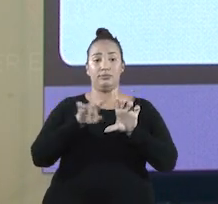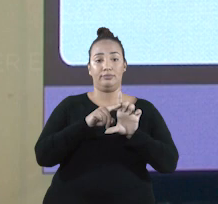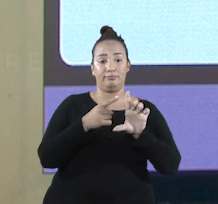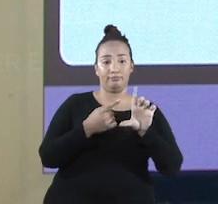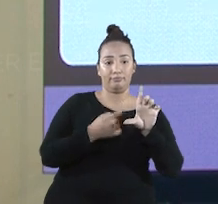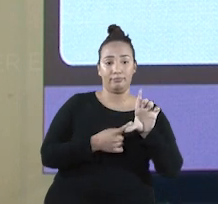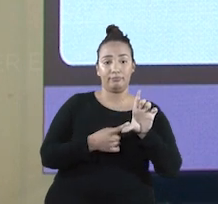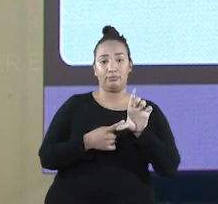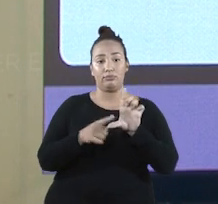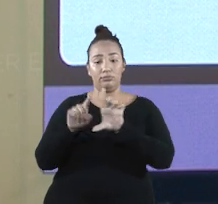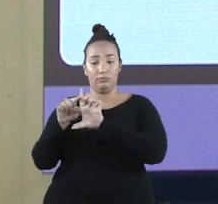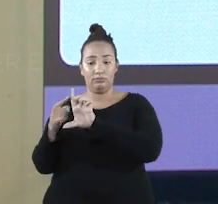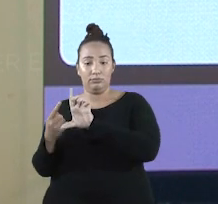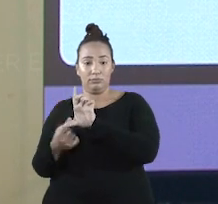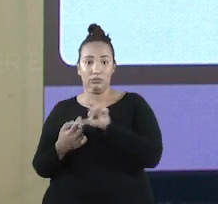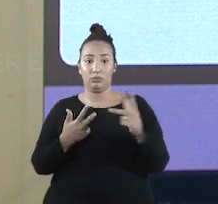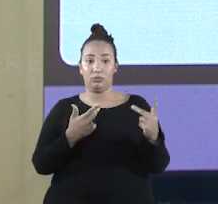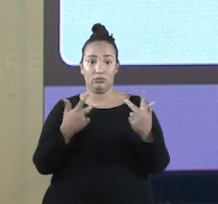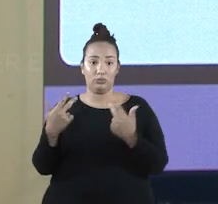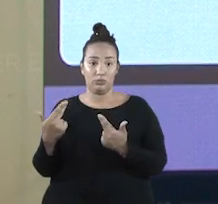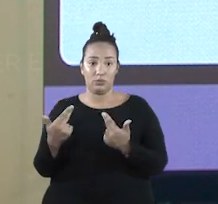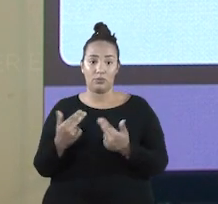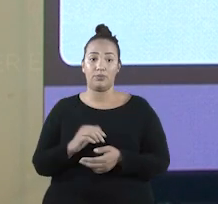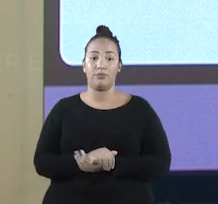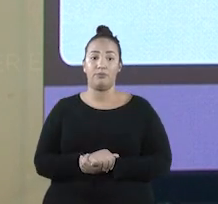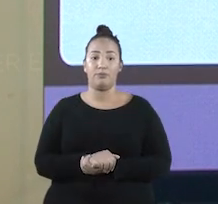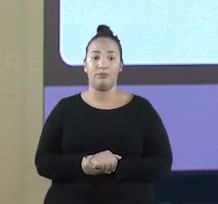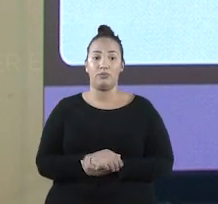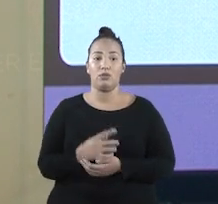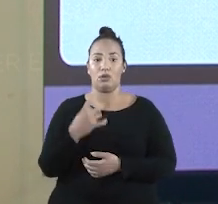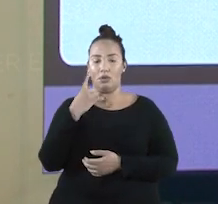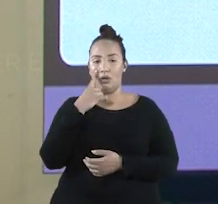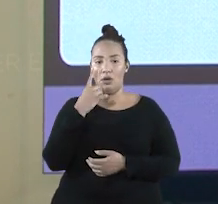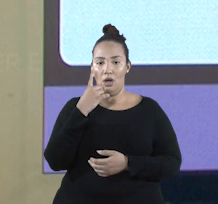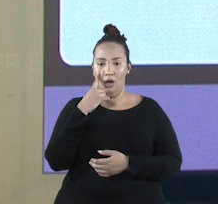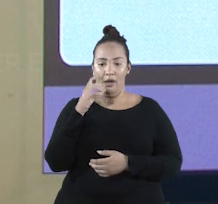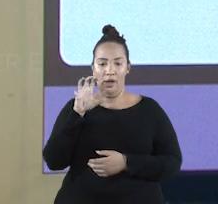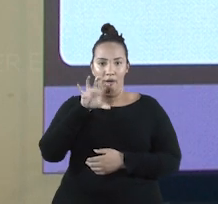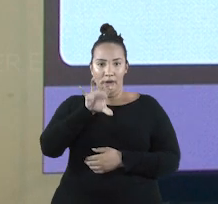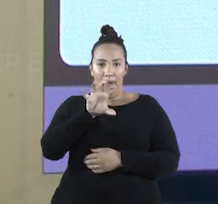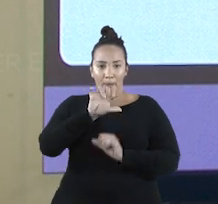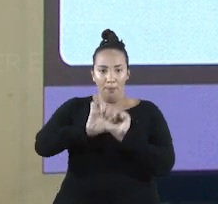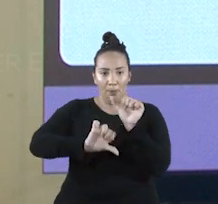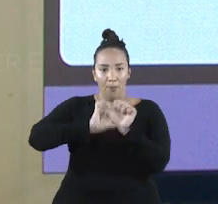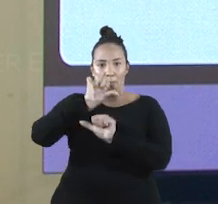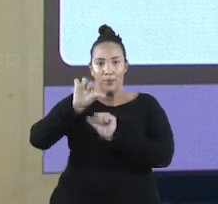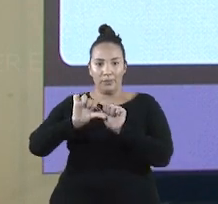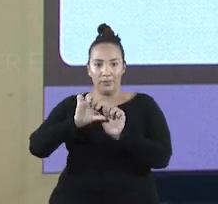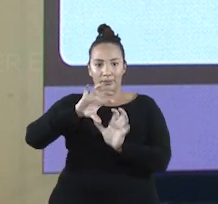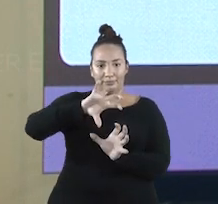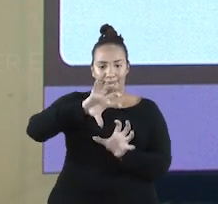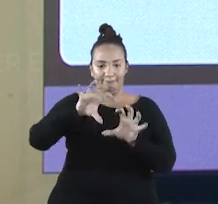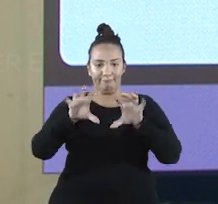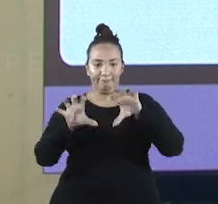os ângulos congruentes na mesma posição. Então, eu mudei esse triângulo do meio de posição,